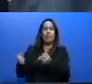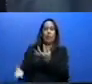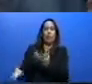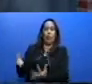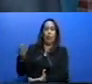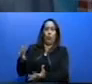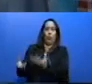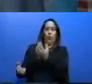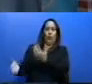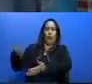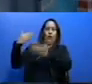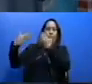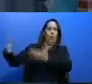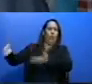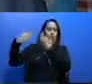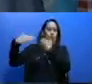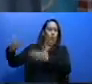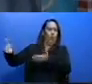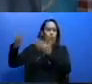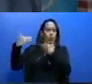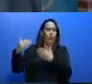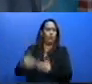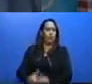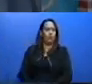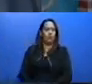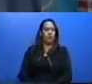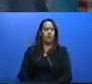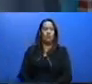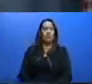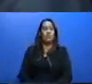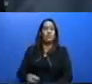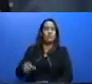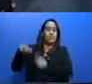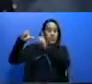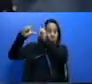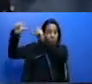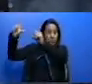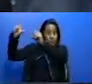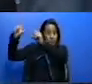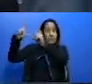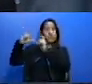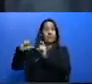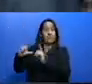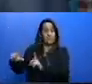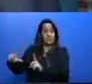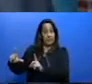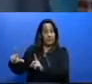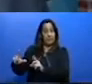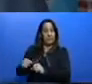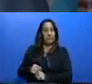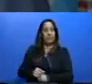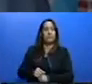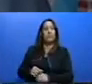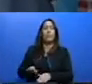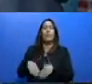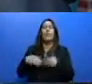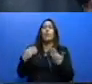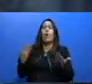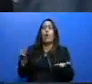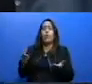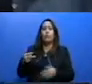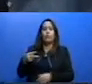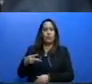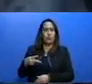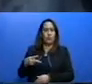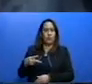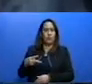ambiente? Ou seja, nós temos aqui o isopor e nós temos aqui o metal. Qual dos dois